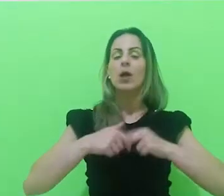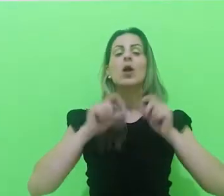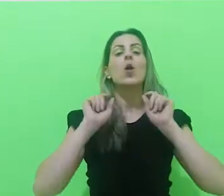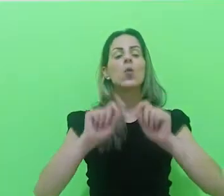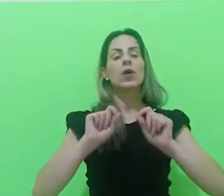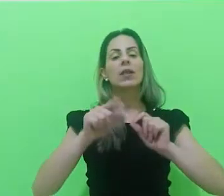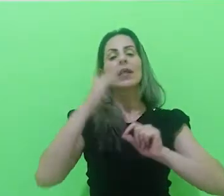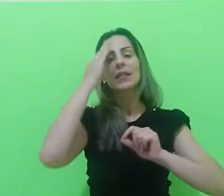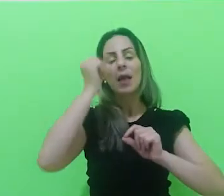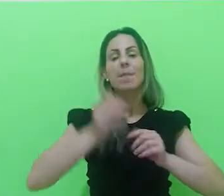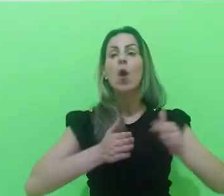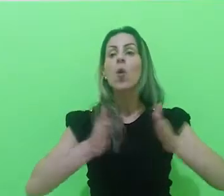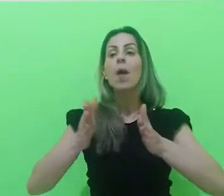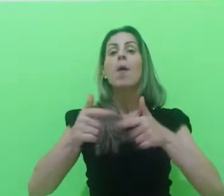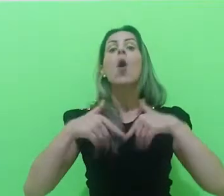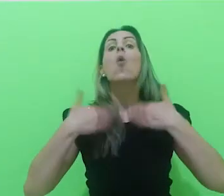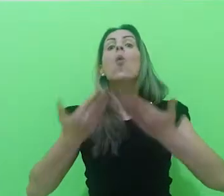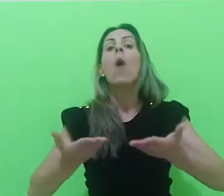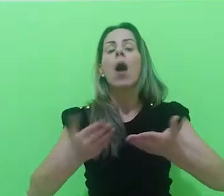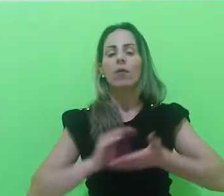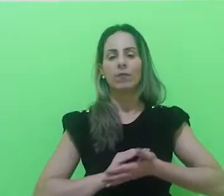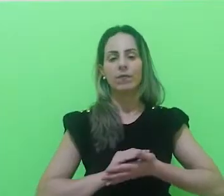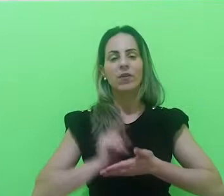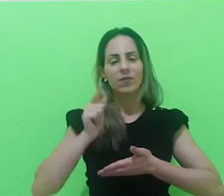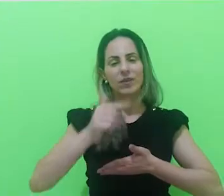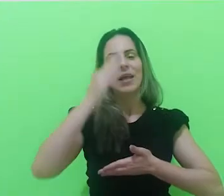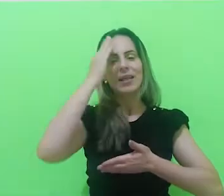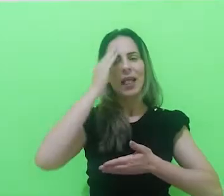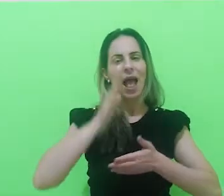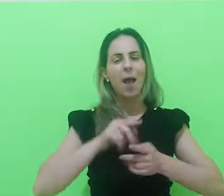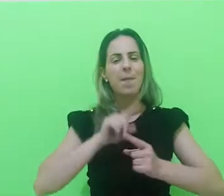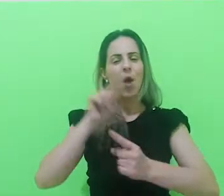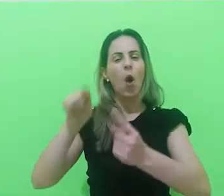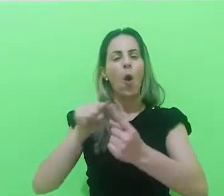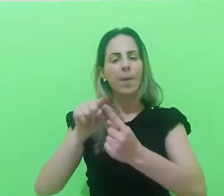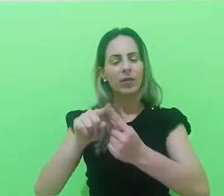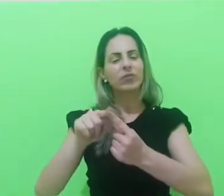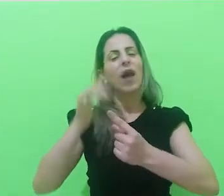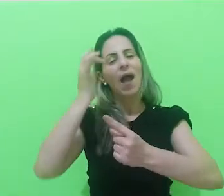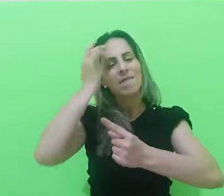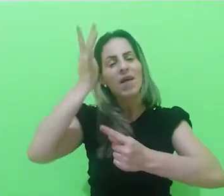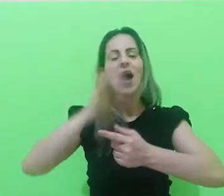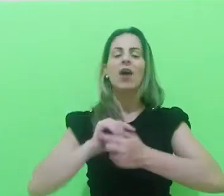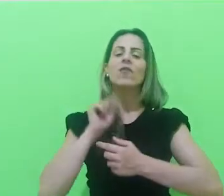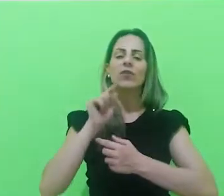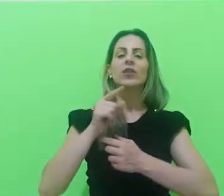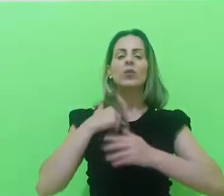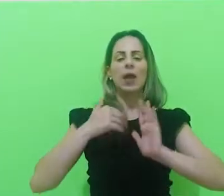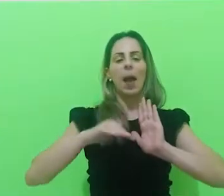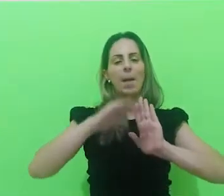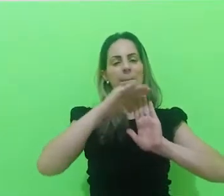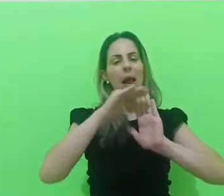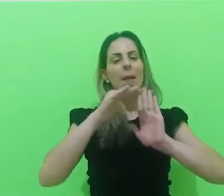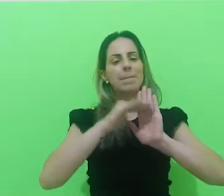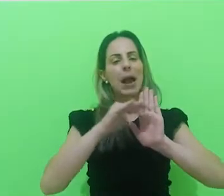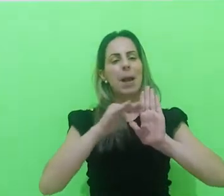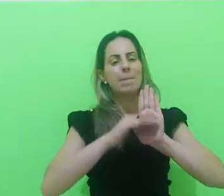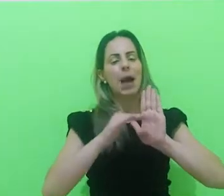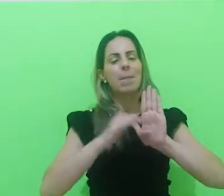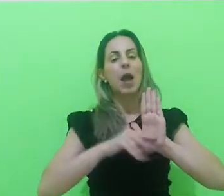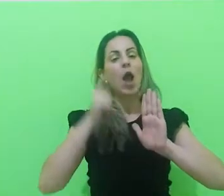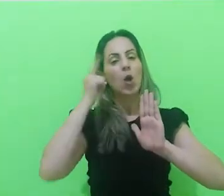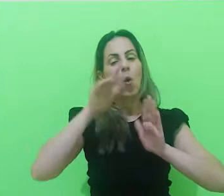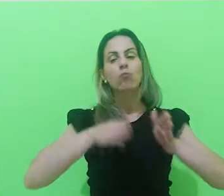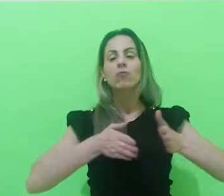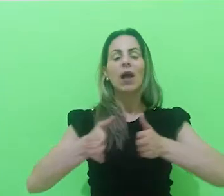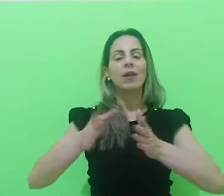precisa saber para onde você quer ir. Assim que você sabe para onde você quer ir, fica mais fácil de você ir cumprindo essas etapas que nós estamos